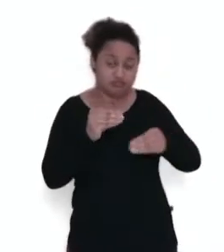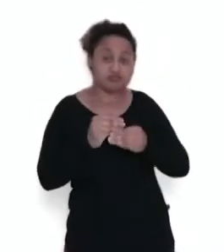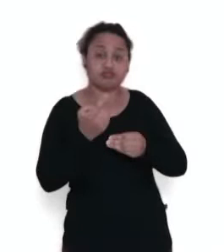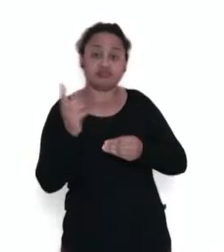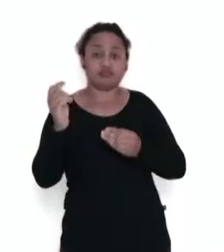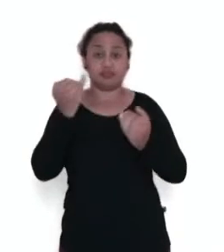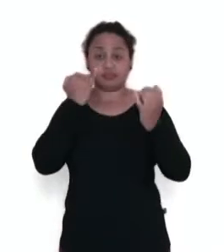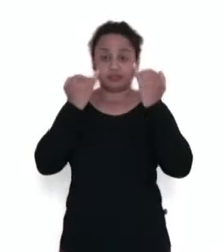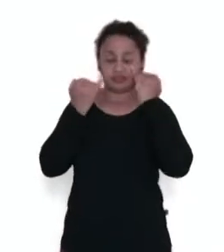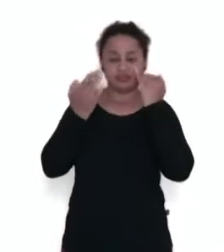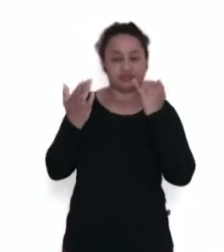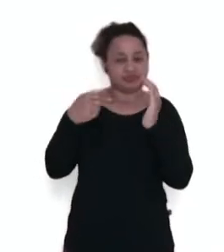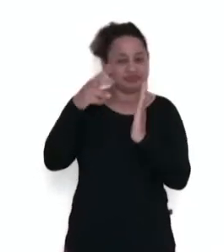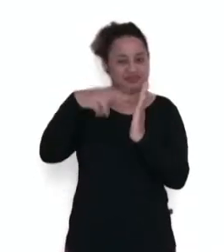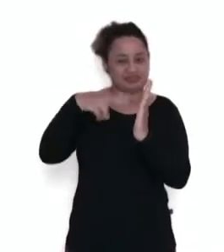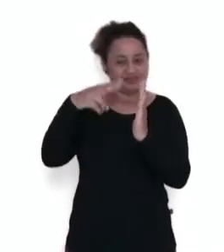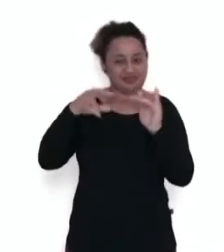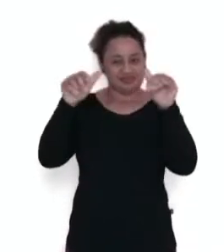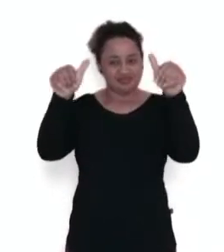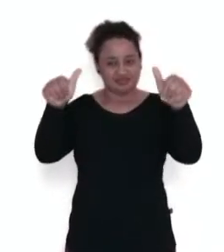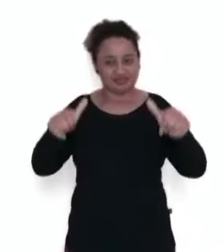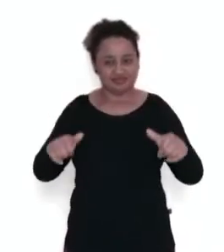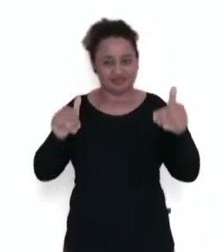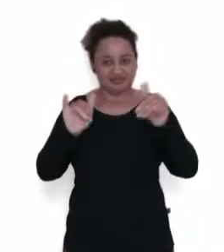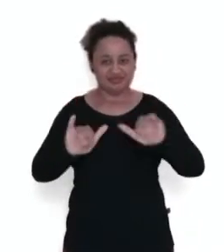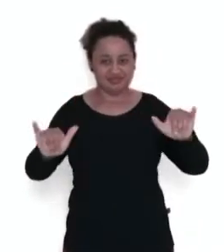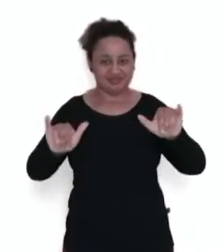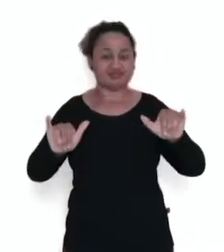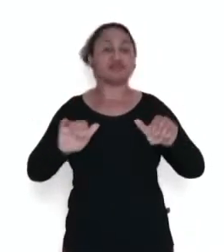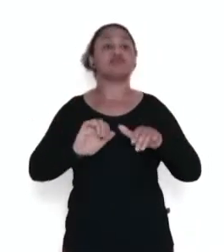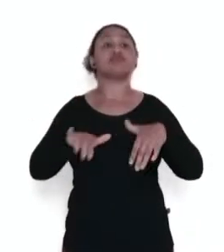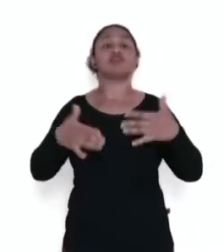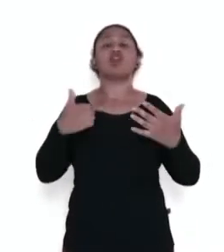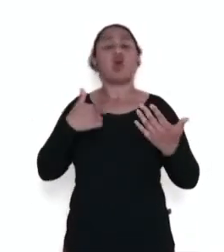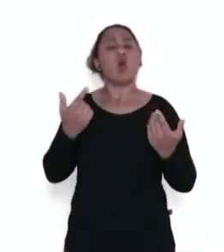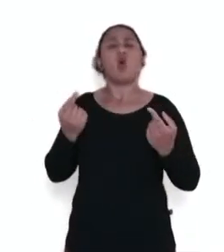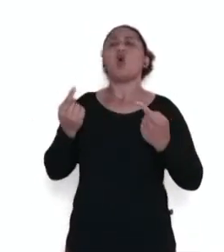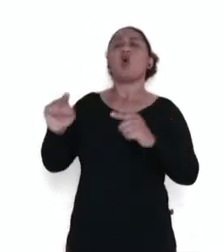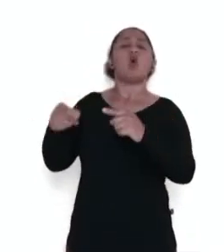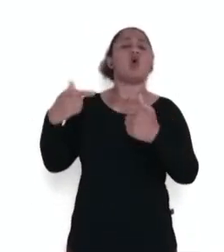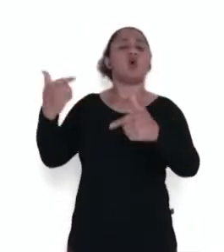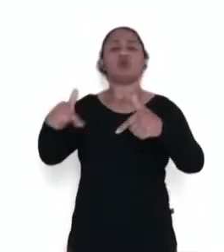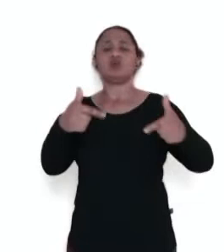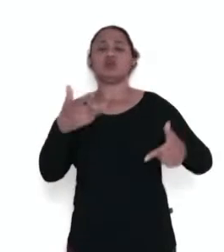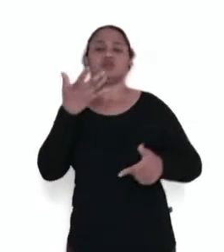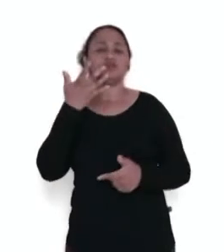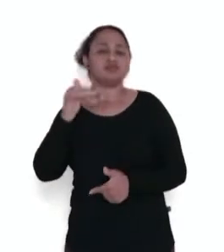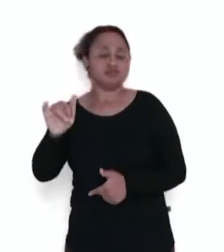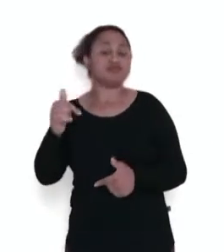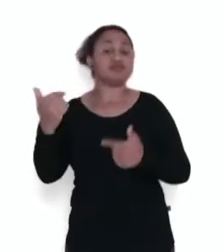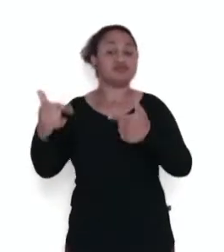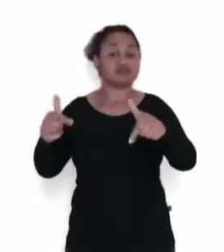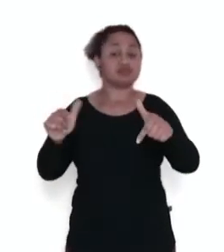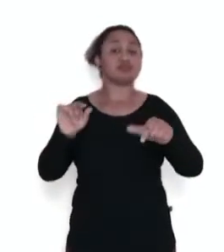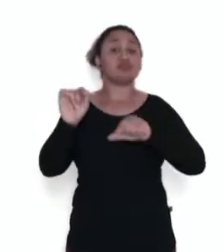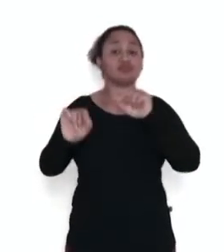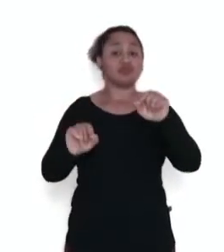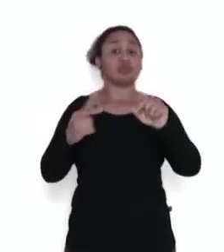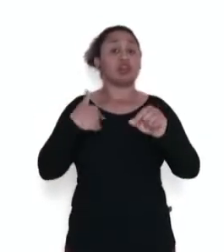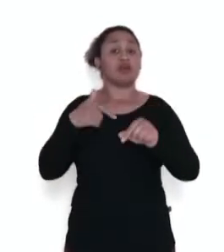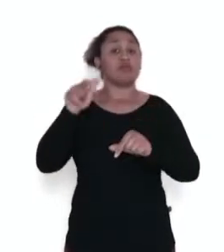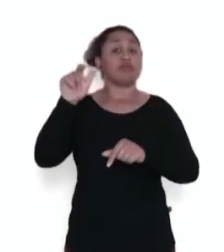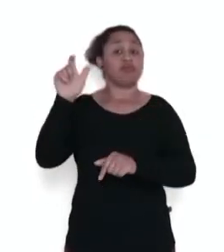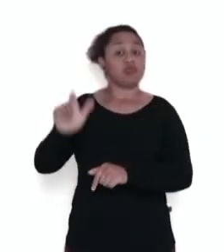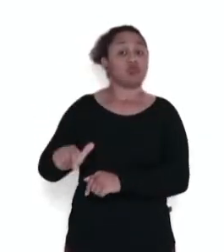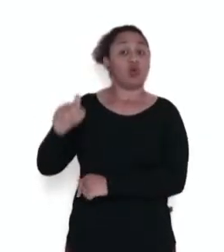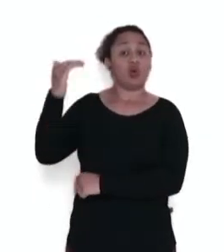outra. Vamos à leitura então deste cartaz? Vamos combater o trabalho infantil. Trabalho é para